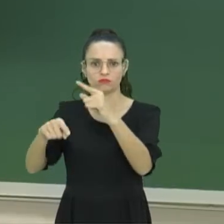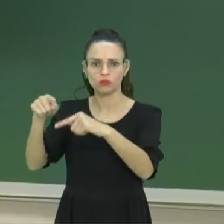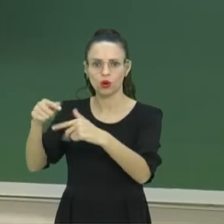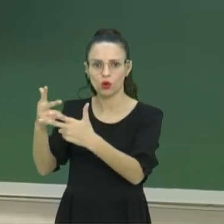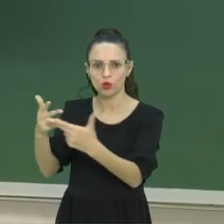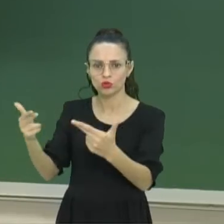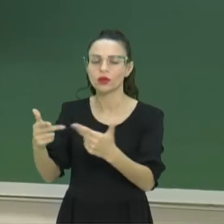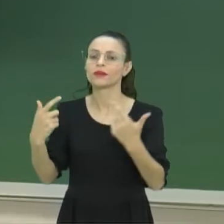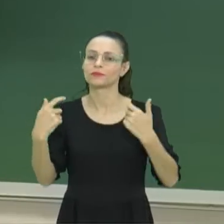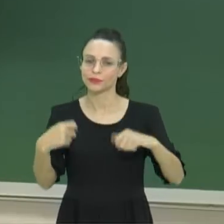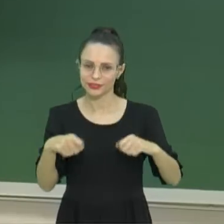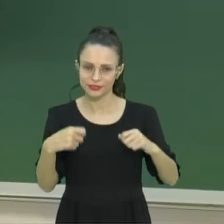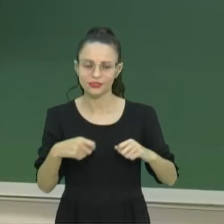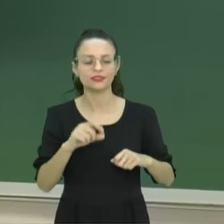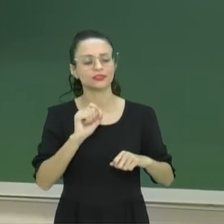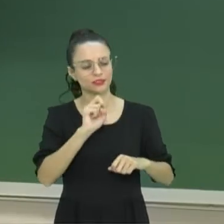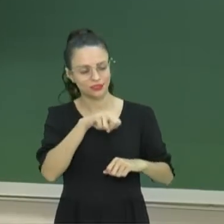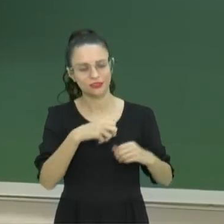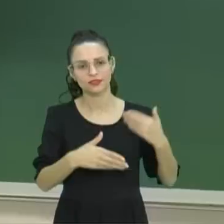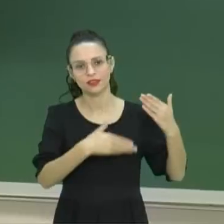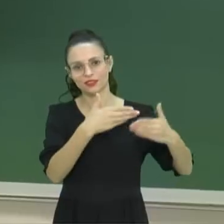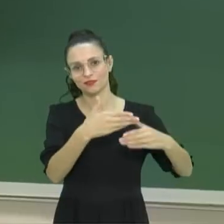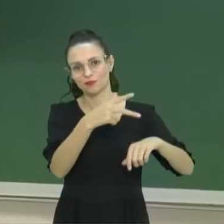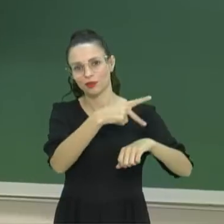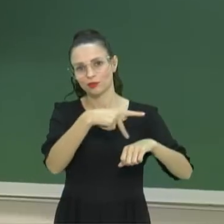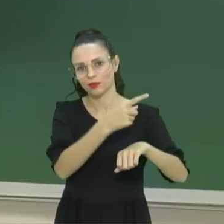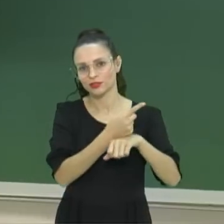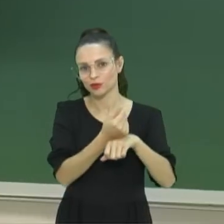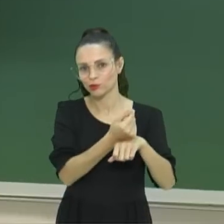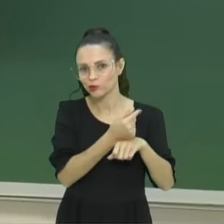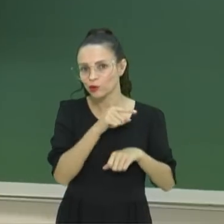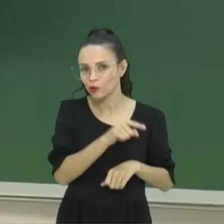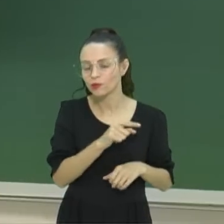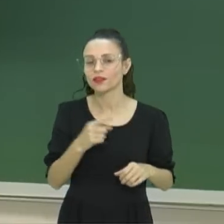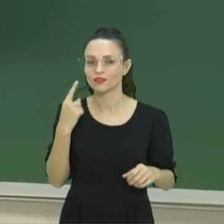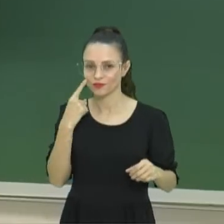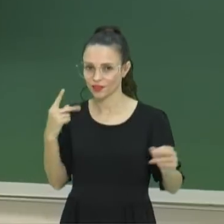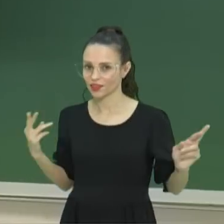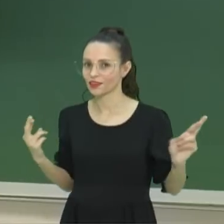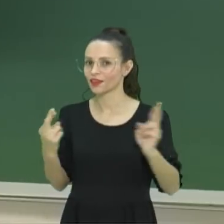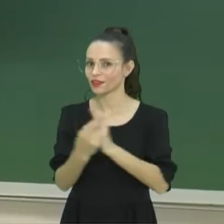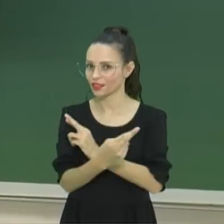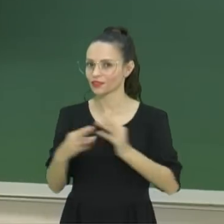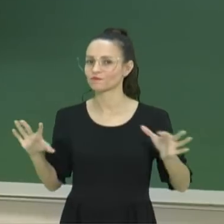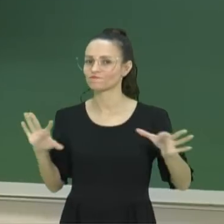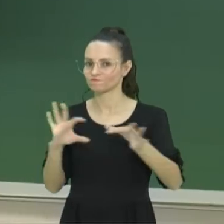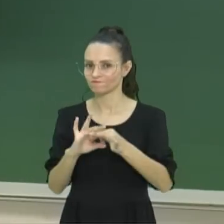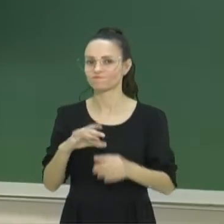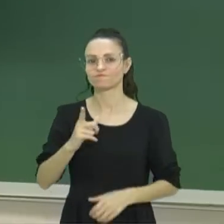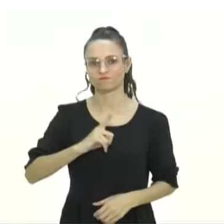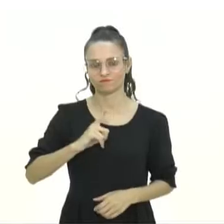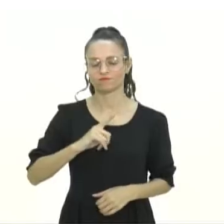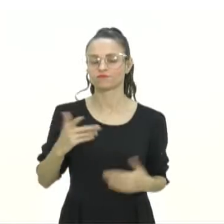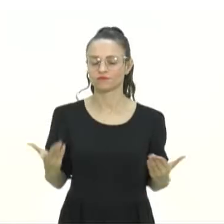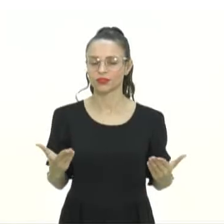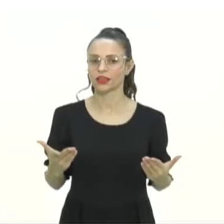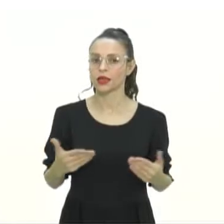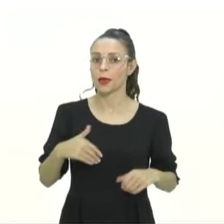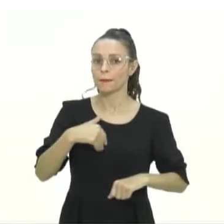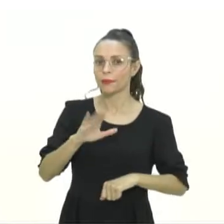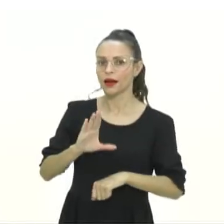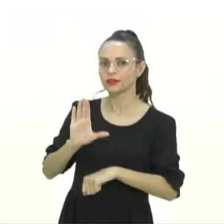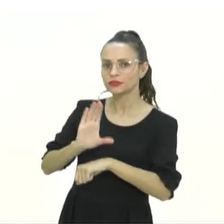produtos, é necessário esse desenvolvimento. Então, observe que uma coisa está conectada com a outra. Quanto mais se